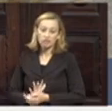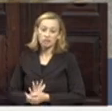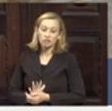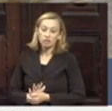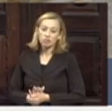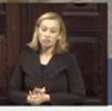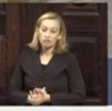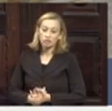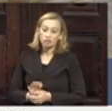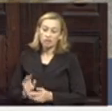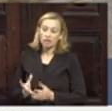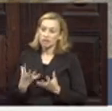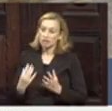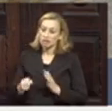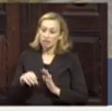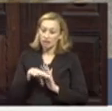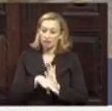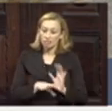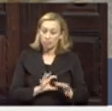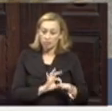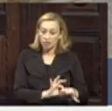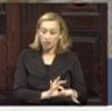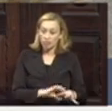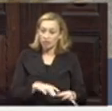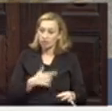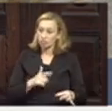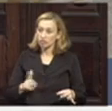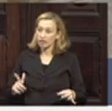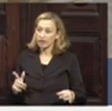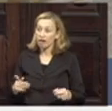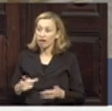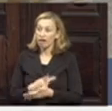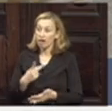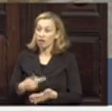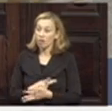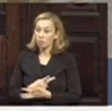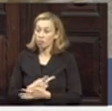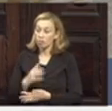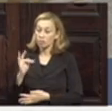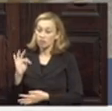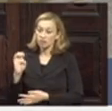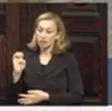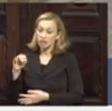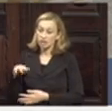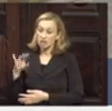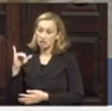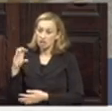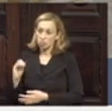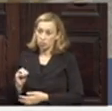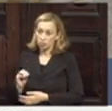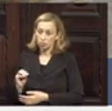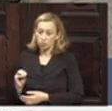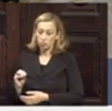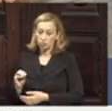da obra de recapeamento que esteja sendo realizado. Então, eu queria dar o parecer pela